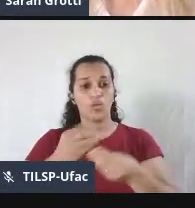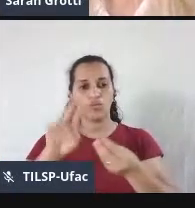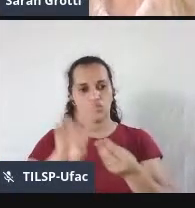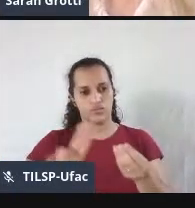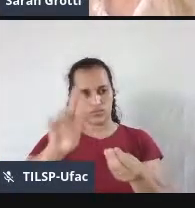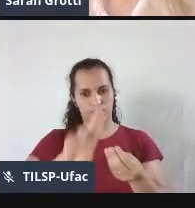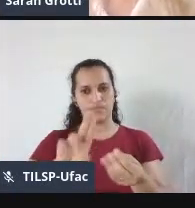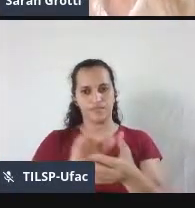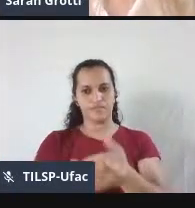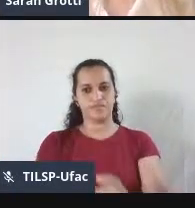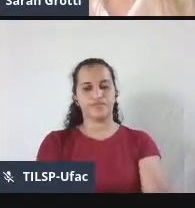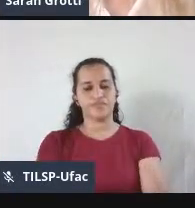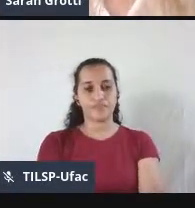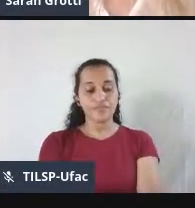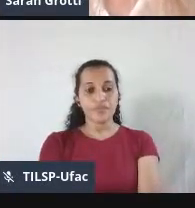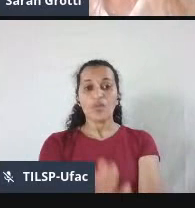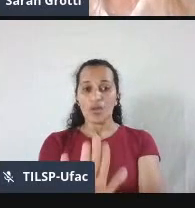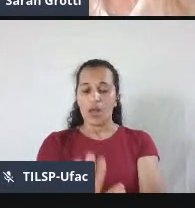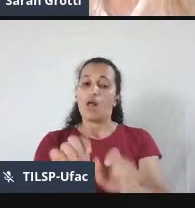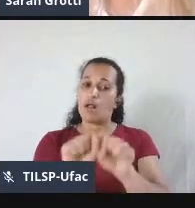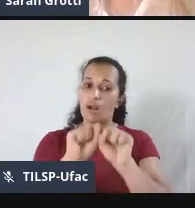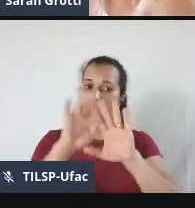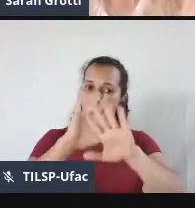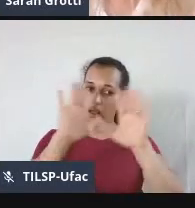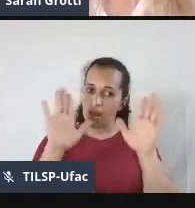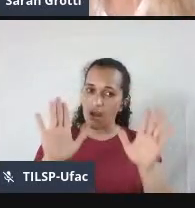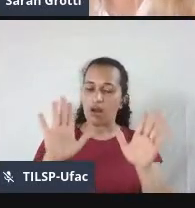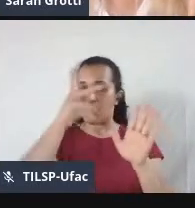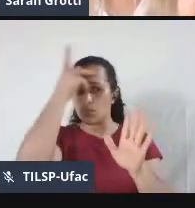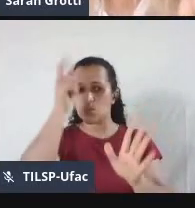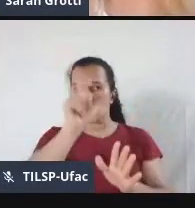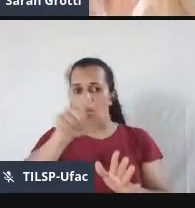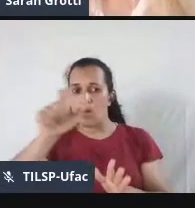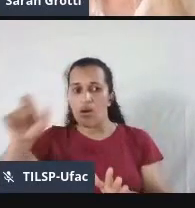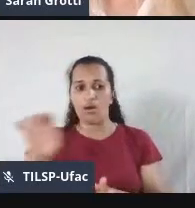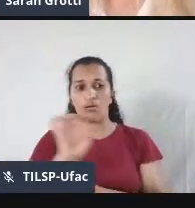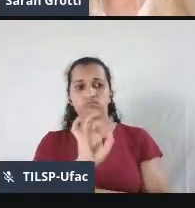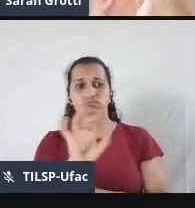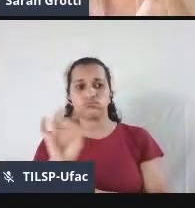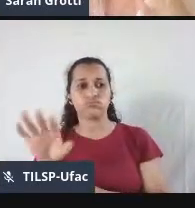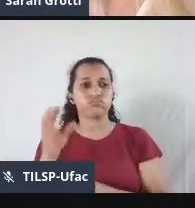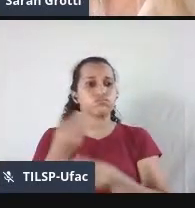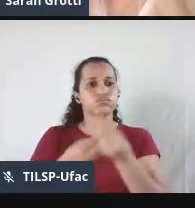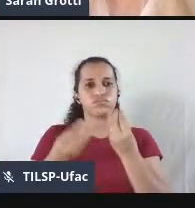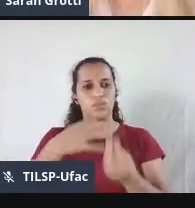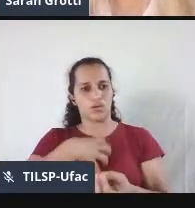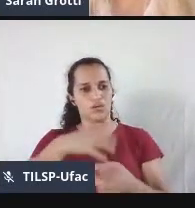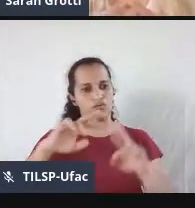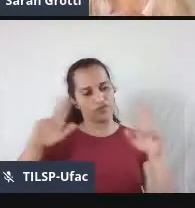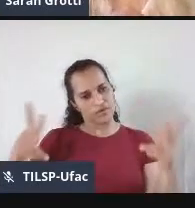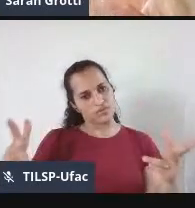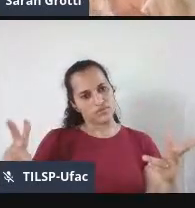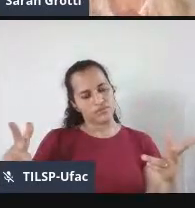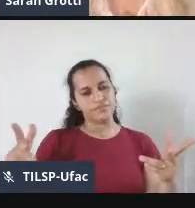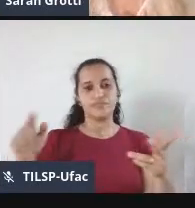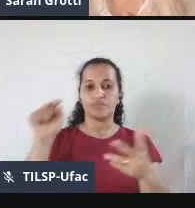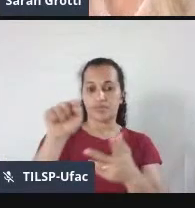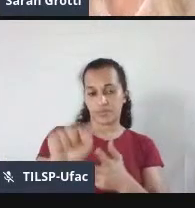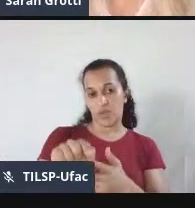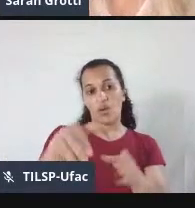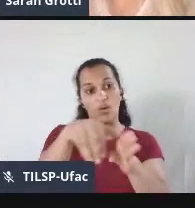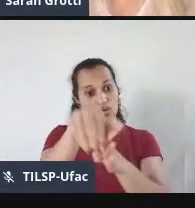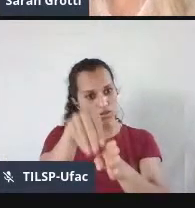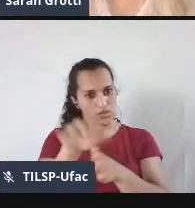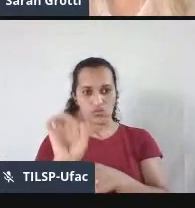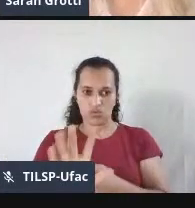costumo dizer que o indivíduo realmente é individual, o indivíduo é individual, então a gente vai trabalhar nessa proporção. Não quer dizer que